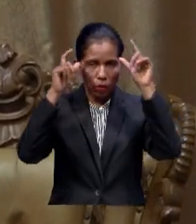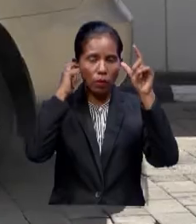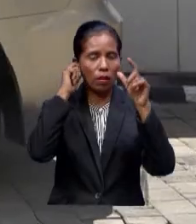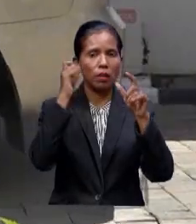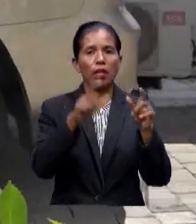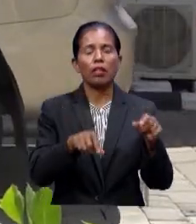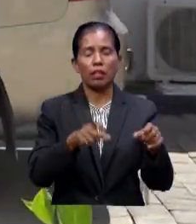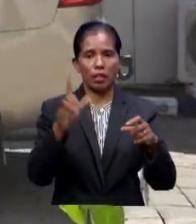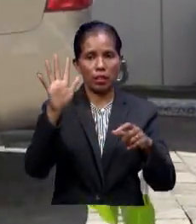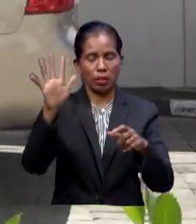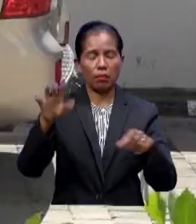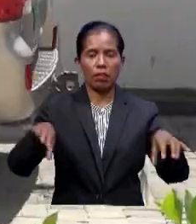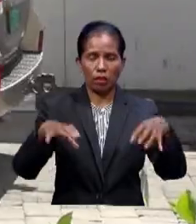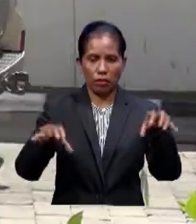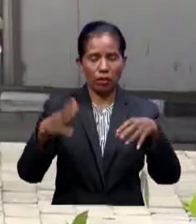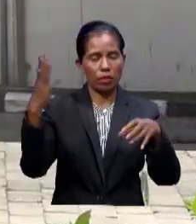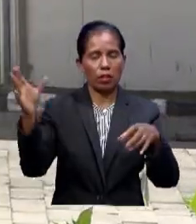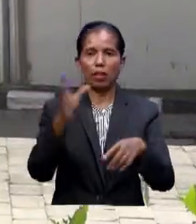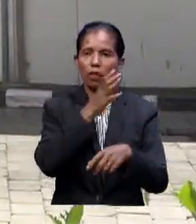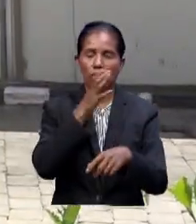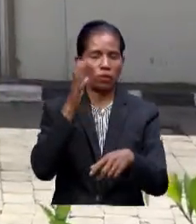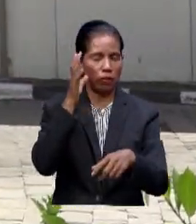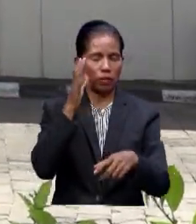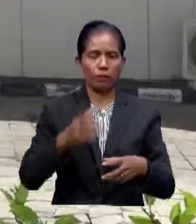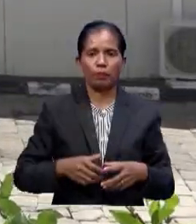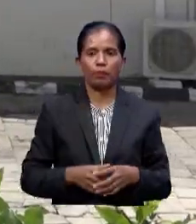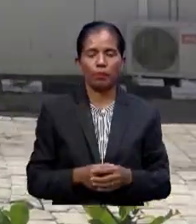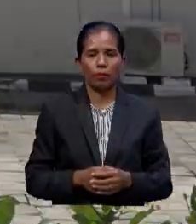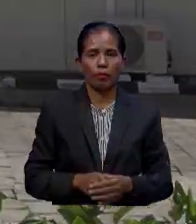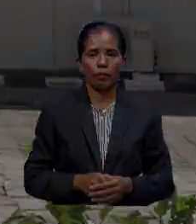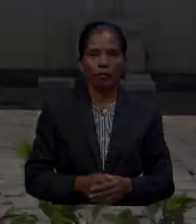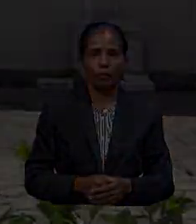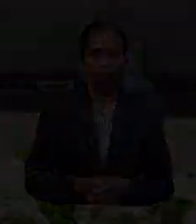serviço iha are agricultura. Dulce da Costa, Jaime dos Santos, GMN.